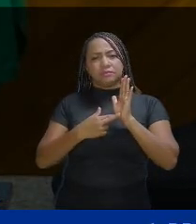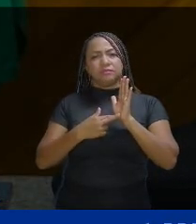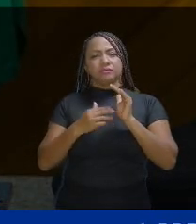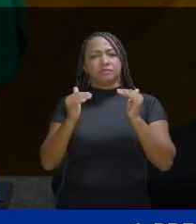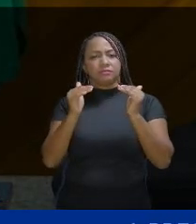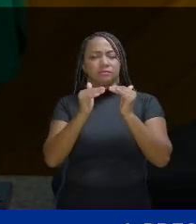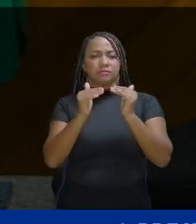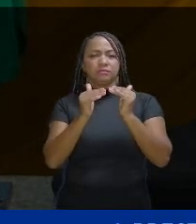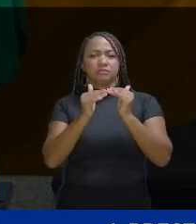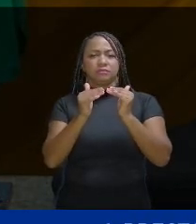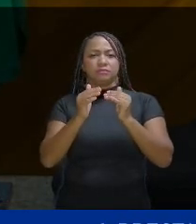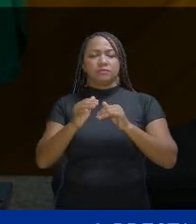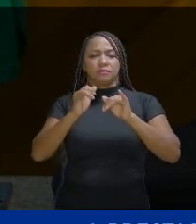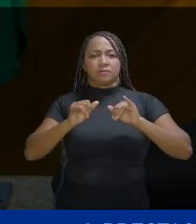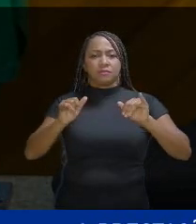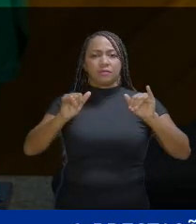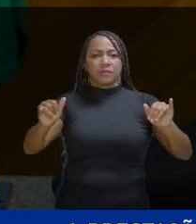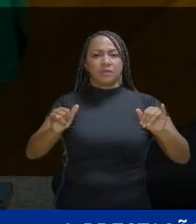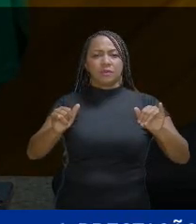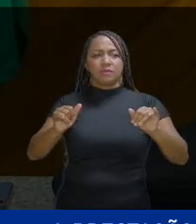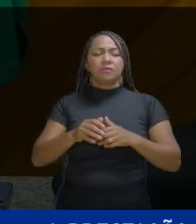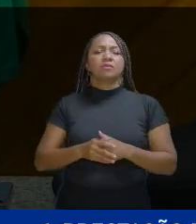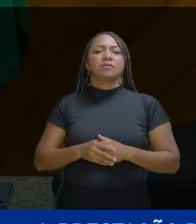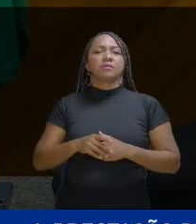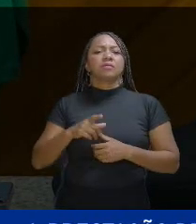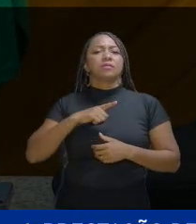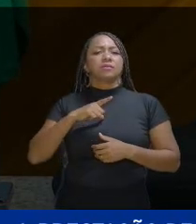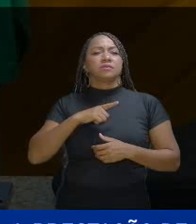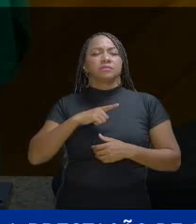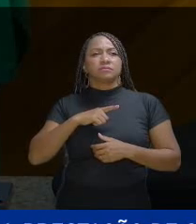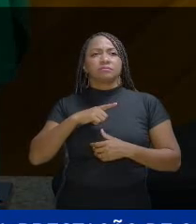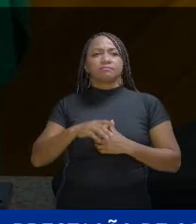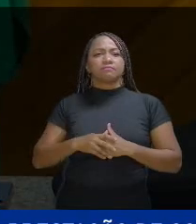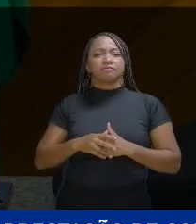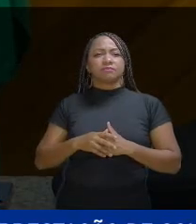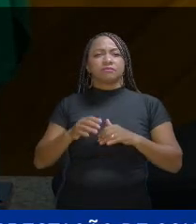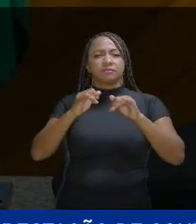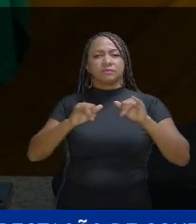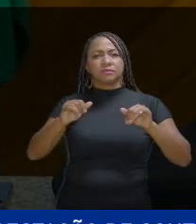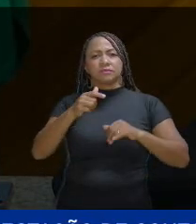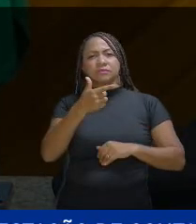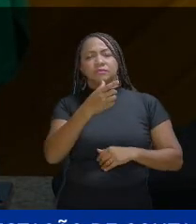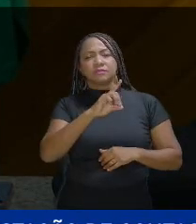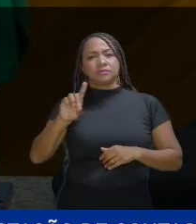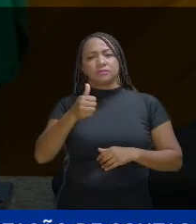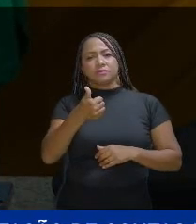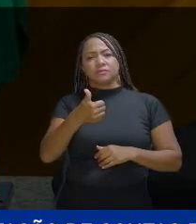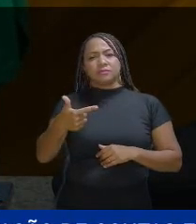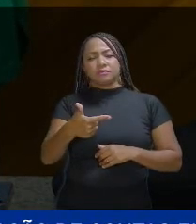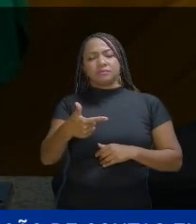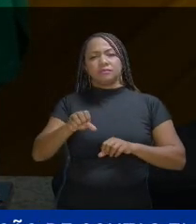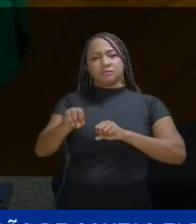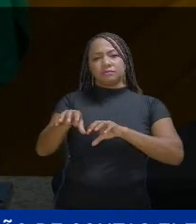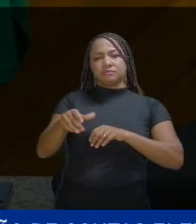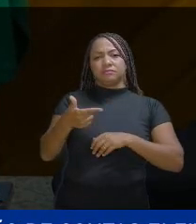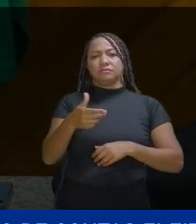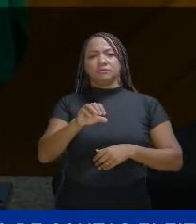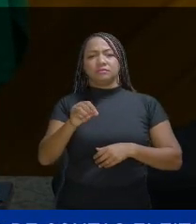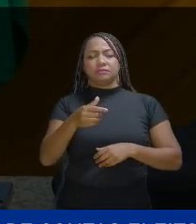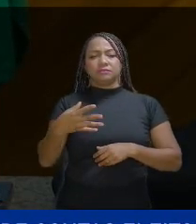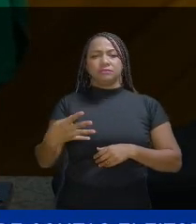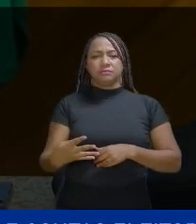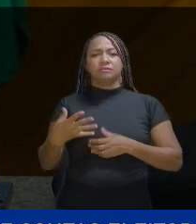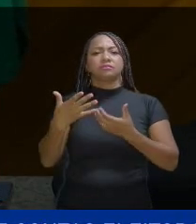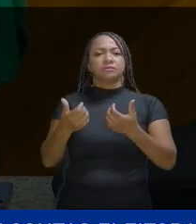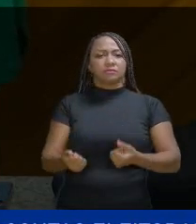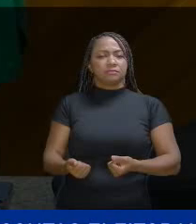sua divulgação ao público, foram divulgadas efetivamente no dia 12 de setembro de 2024, de modo a